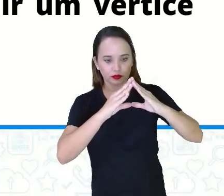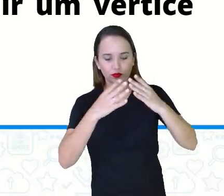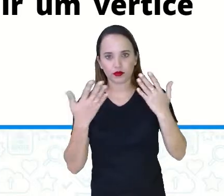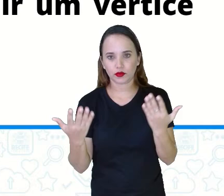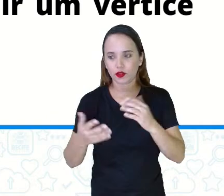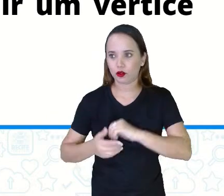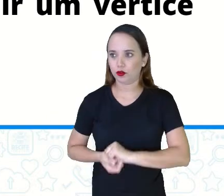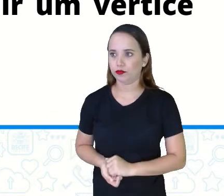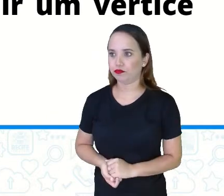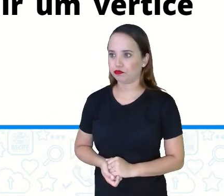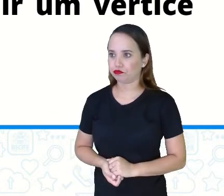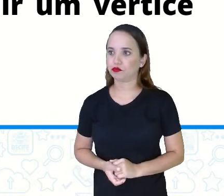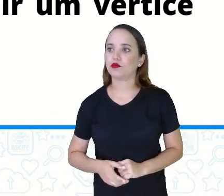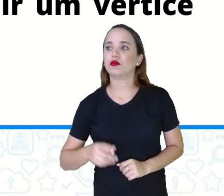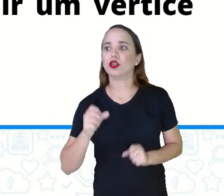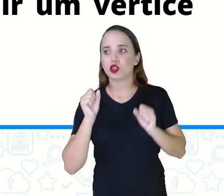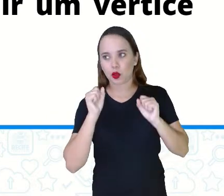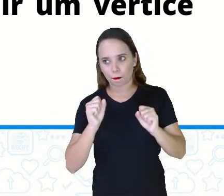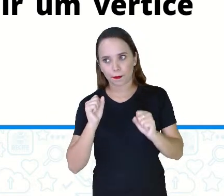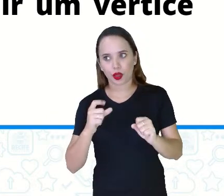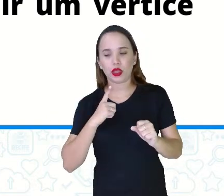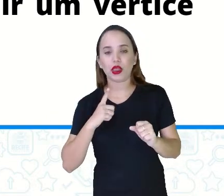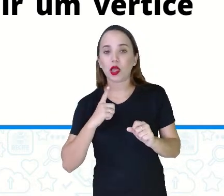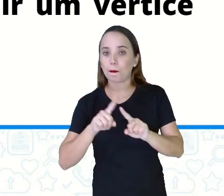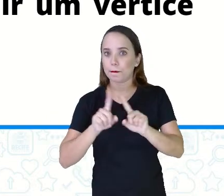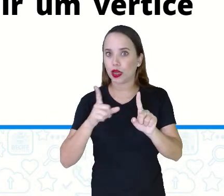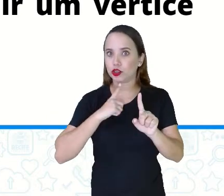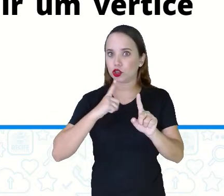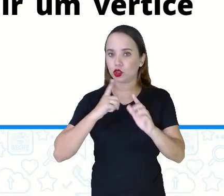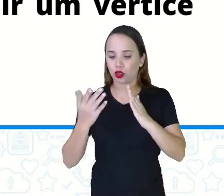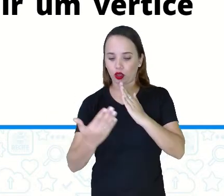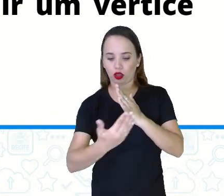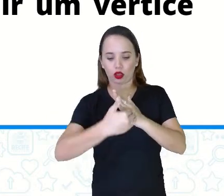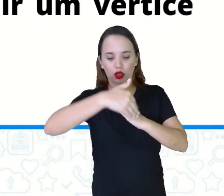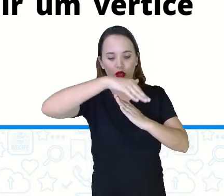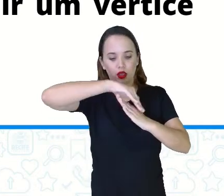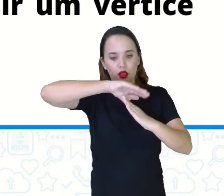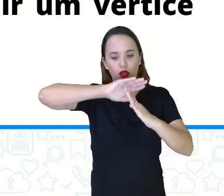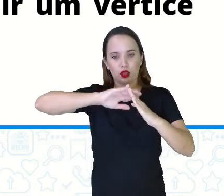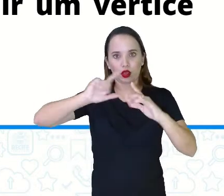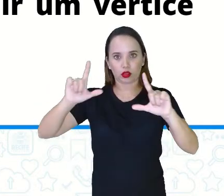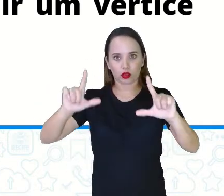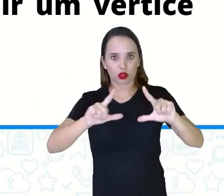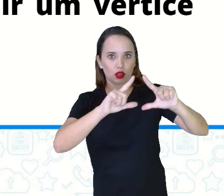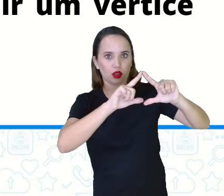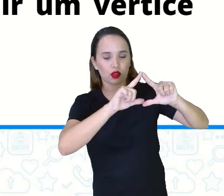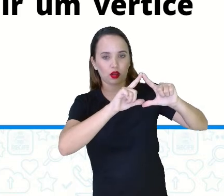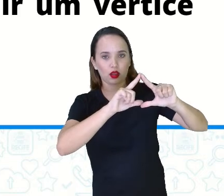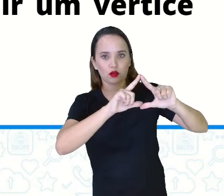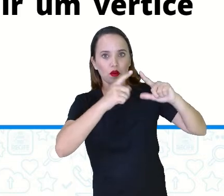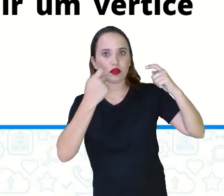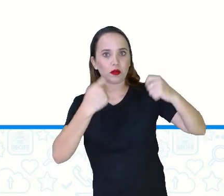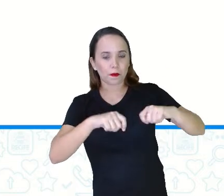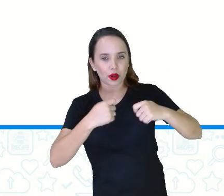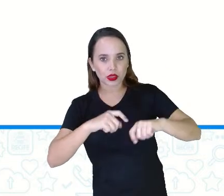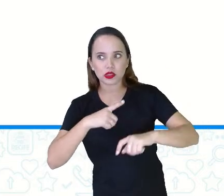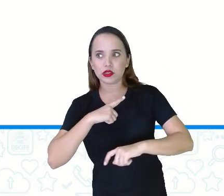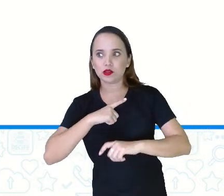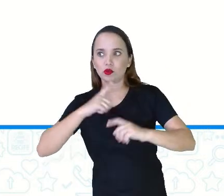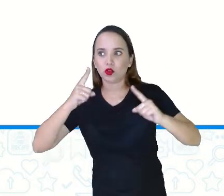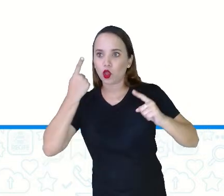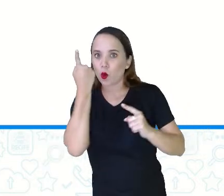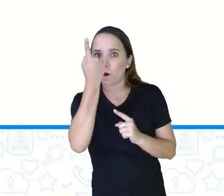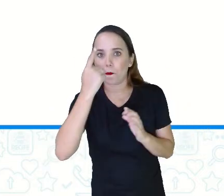Apresentam polígono na base, faces triangulares e devem possuir um